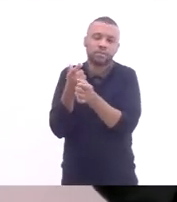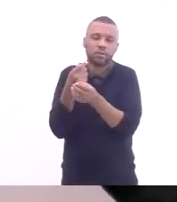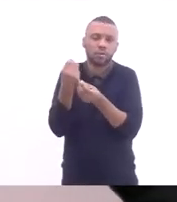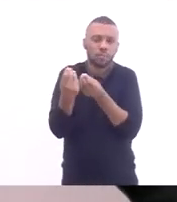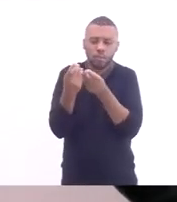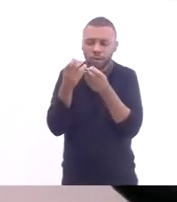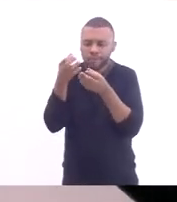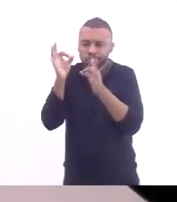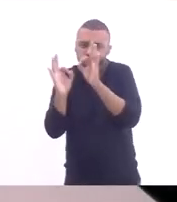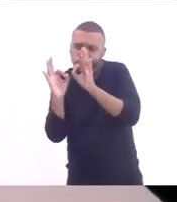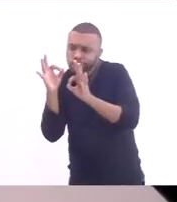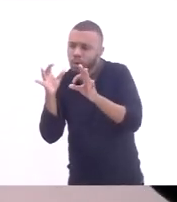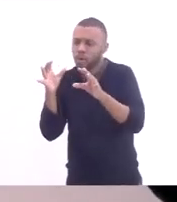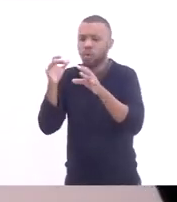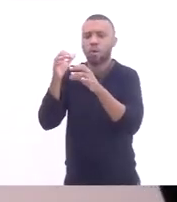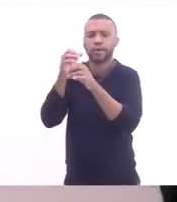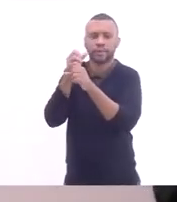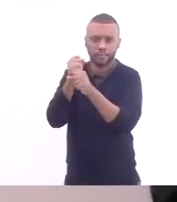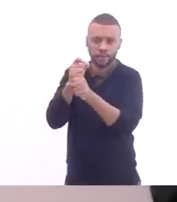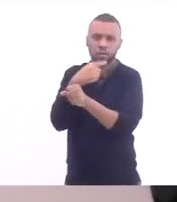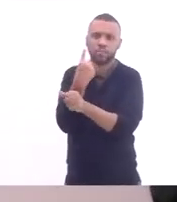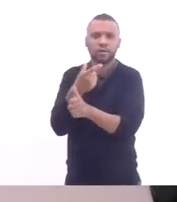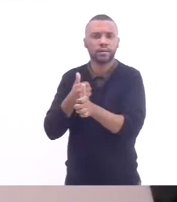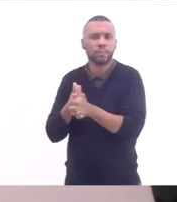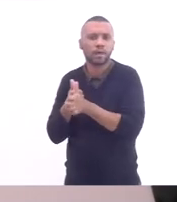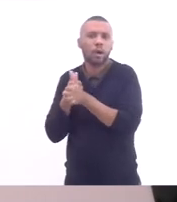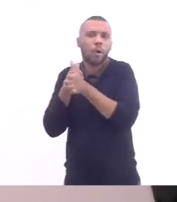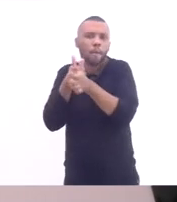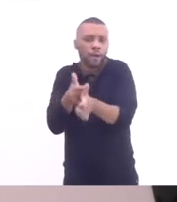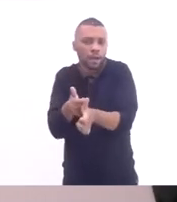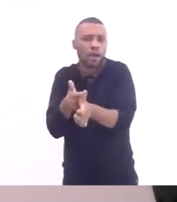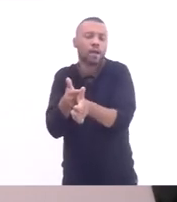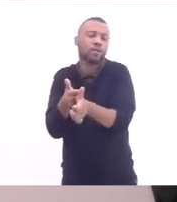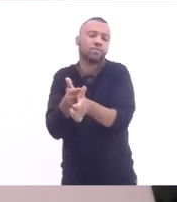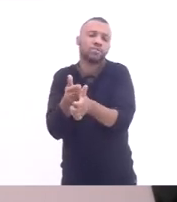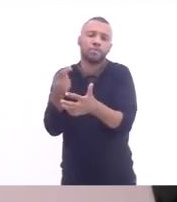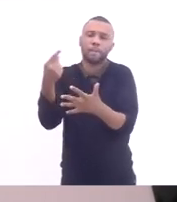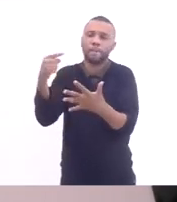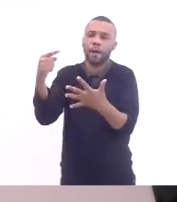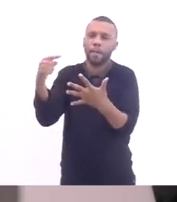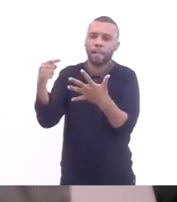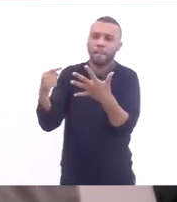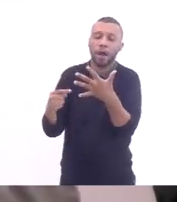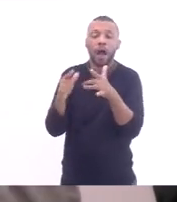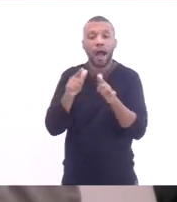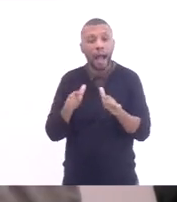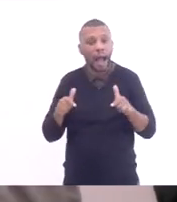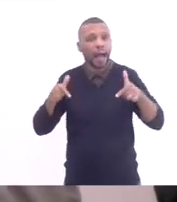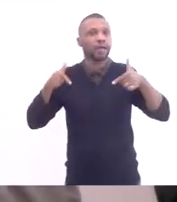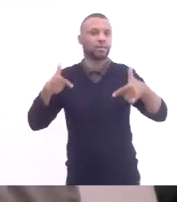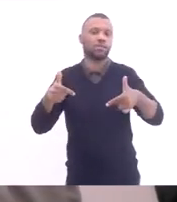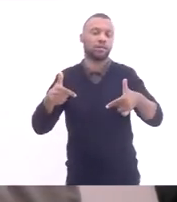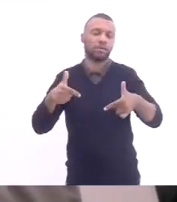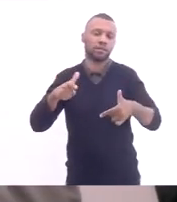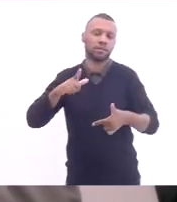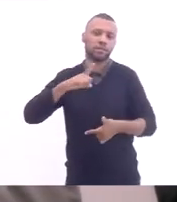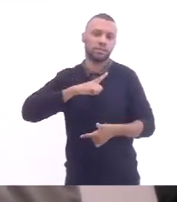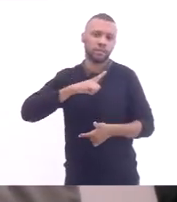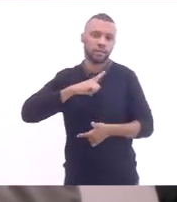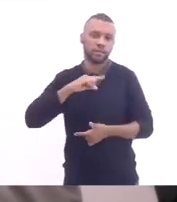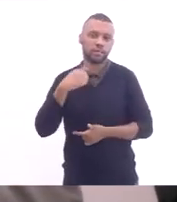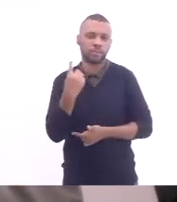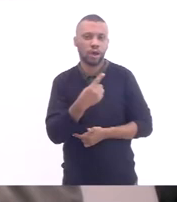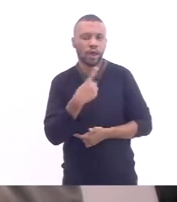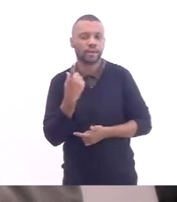orçamentário, temos acompanhado toda a execução, estamos